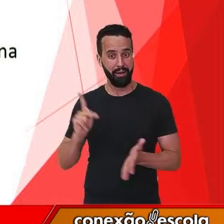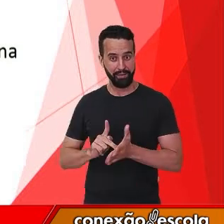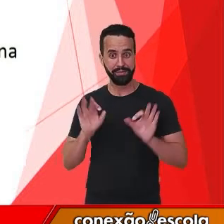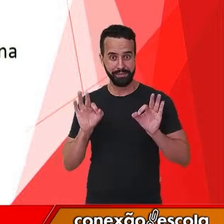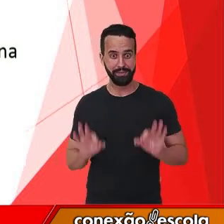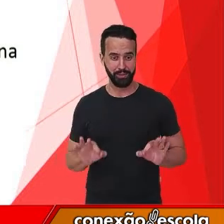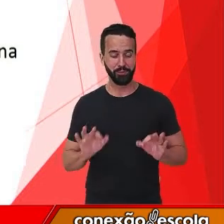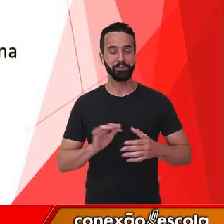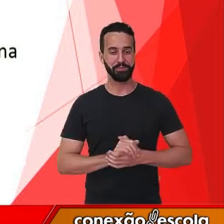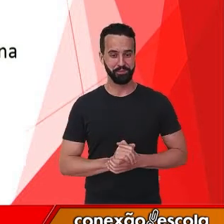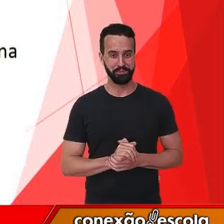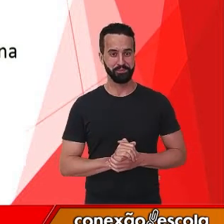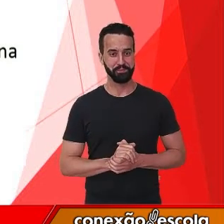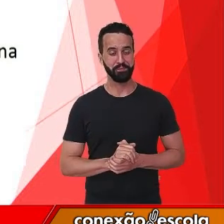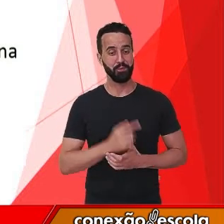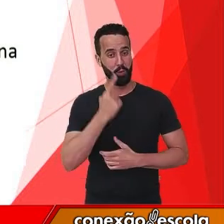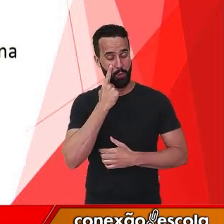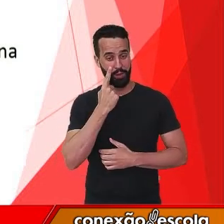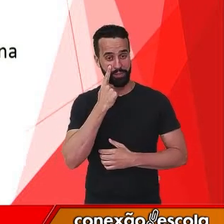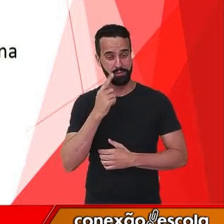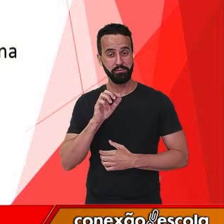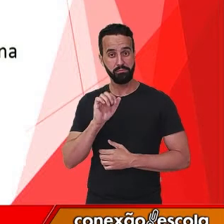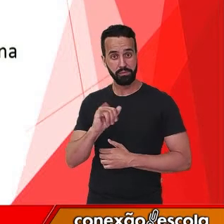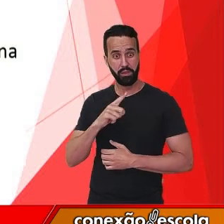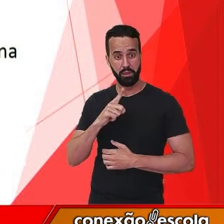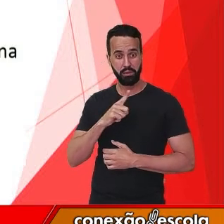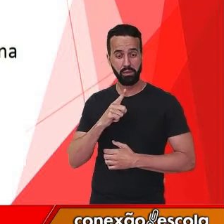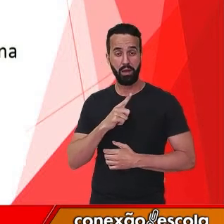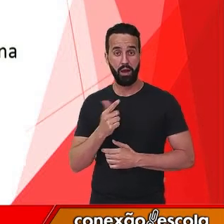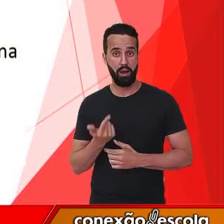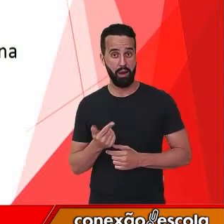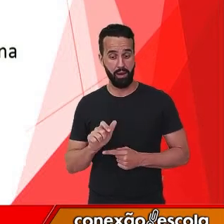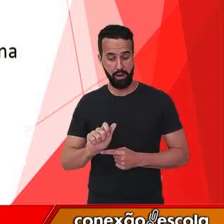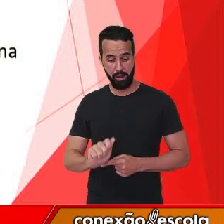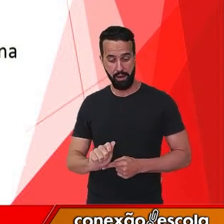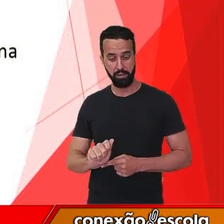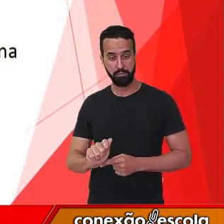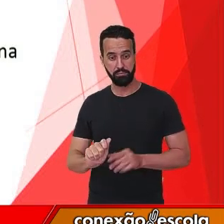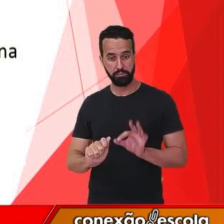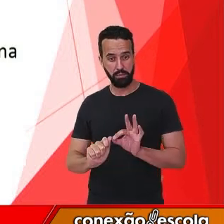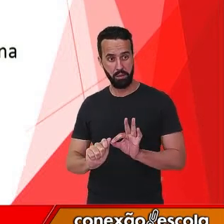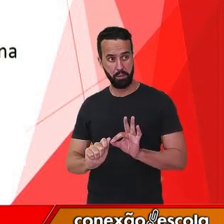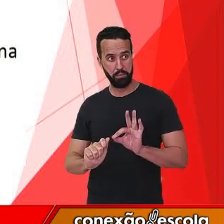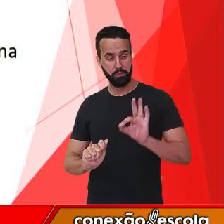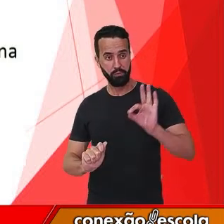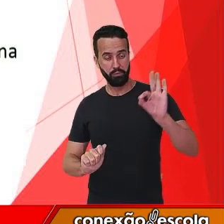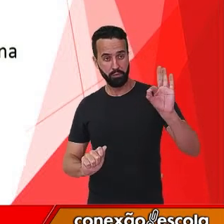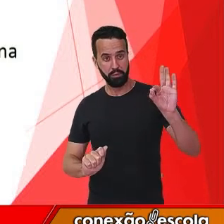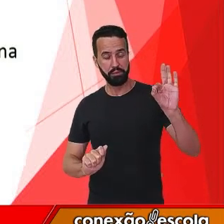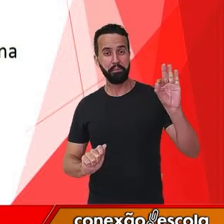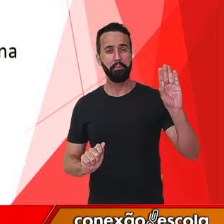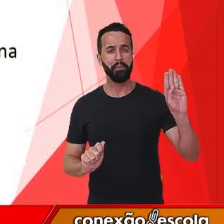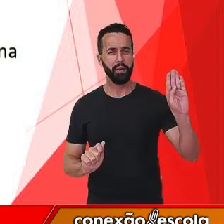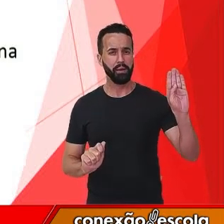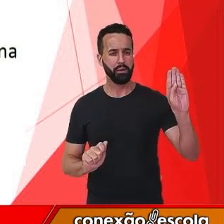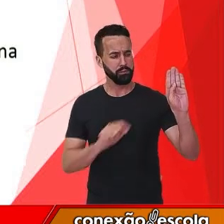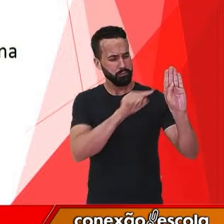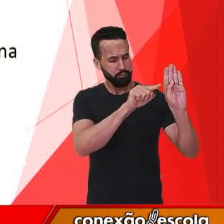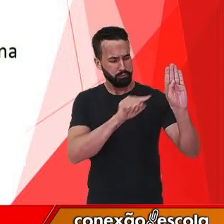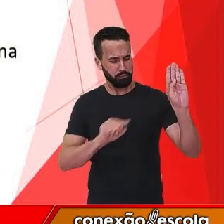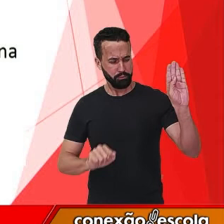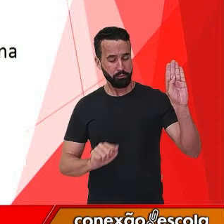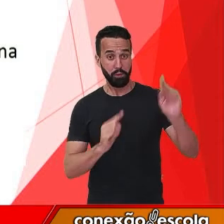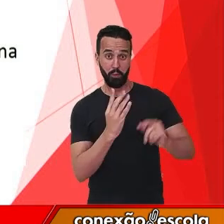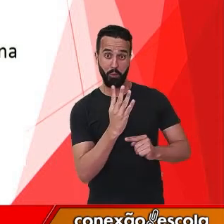realidade logo se essa linha do ponto a ao. B tem 4cm